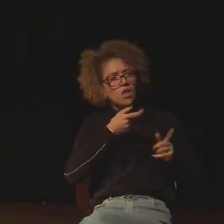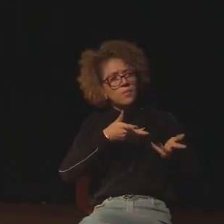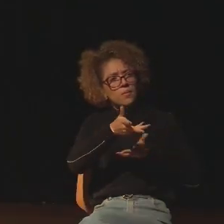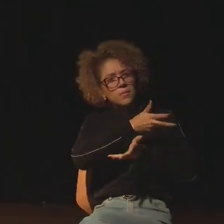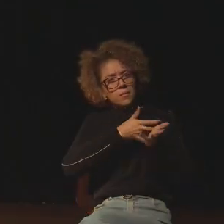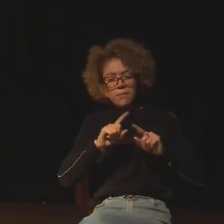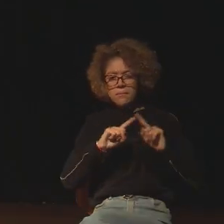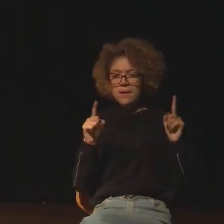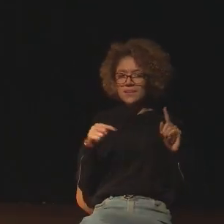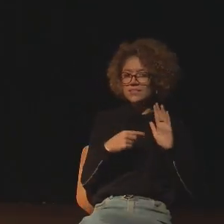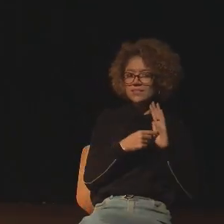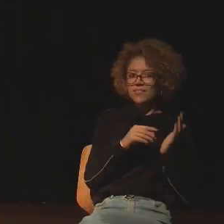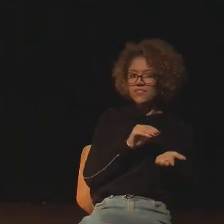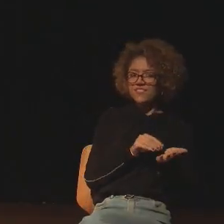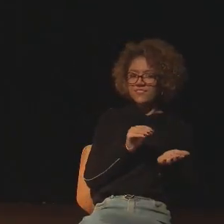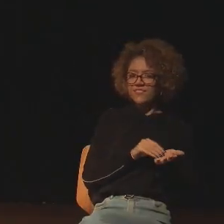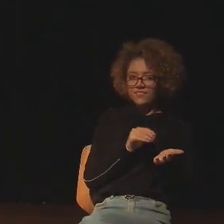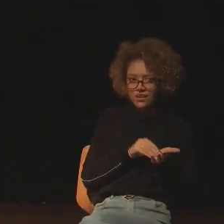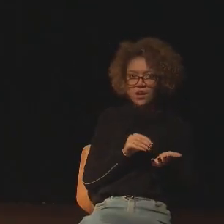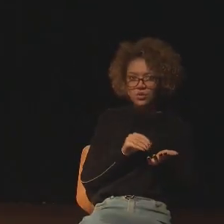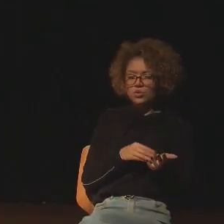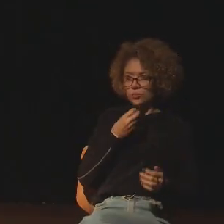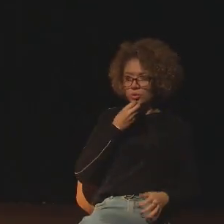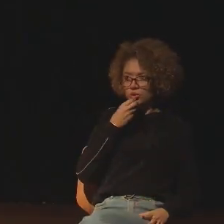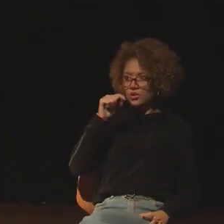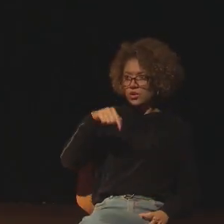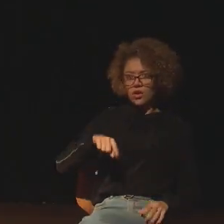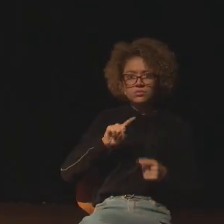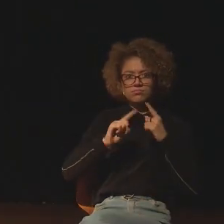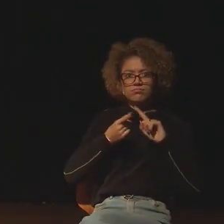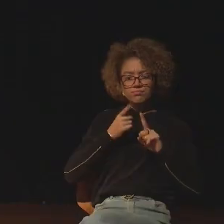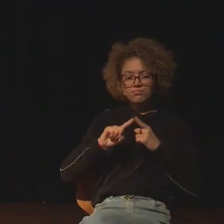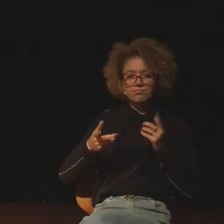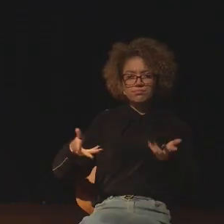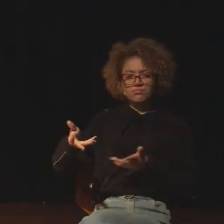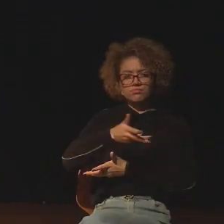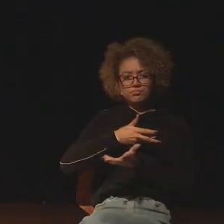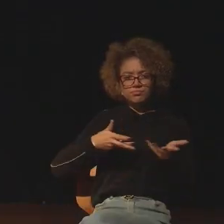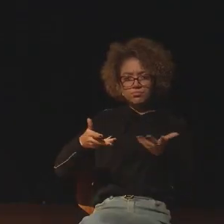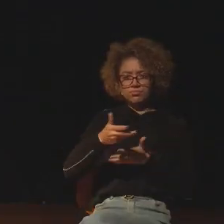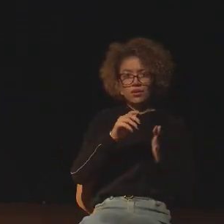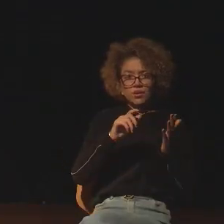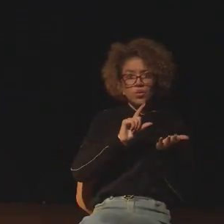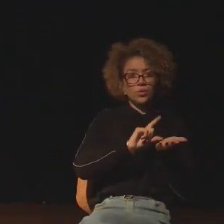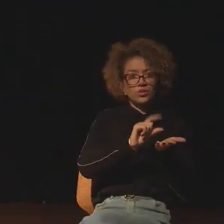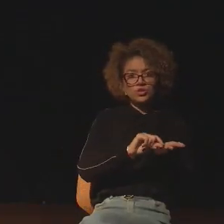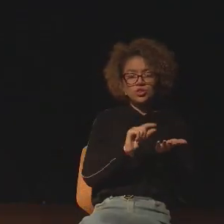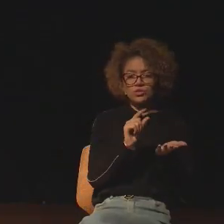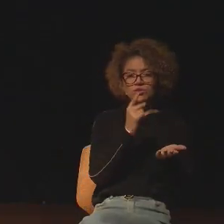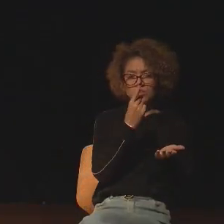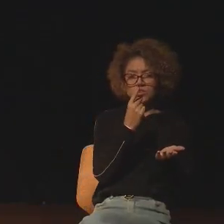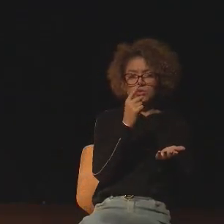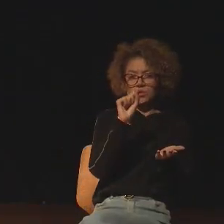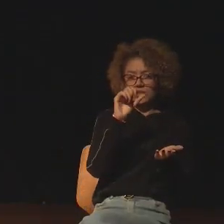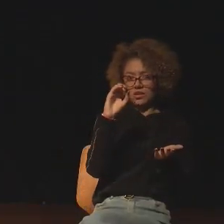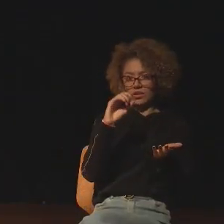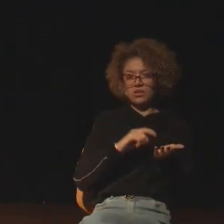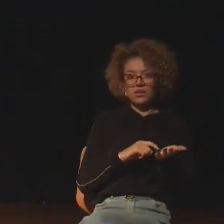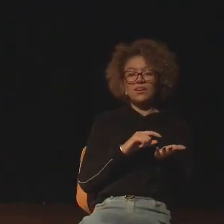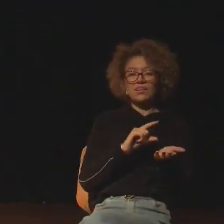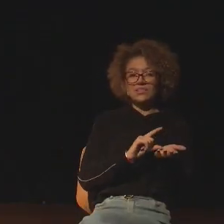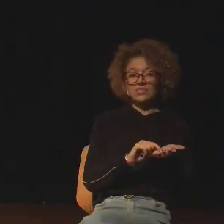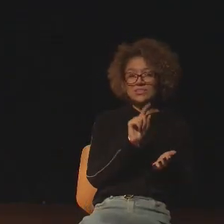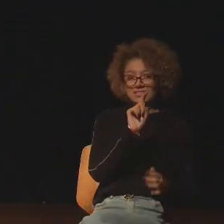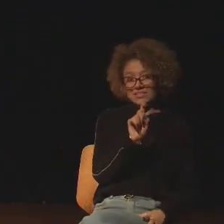de vizinhança feito em conformidade com o que a própria Constituição do Estado prevê no seu artigo 180 e 191, que é